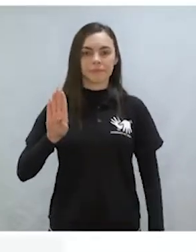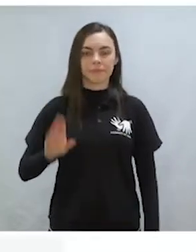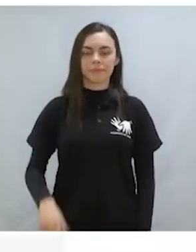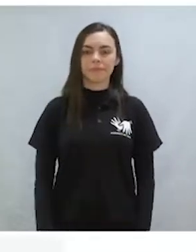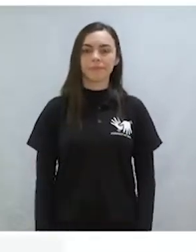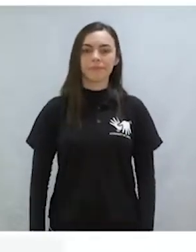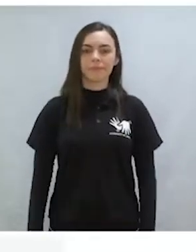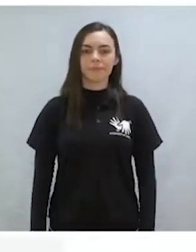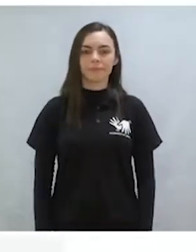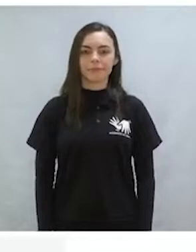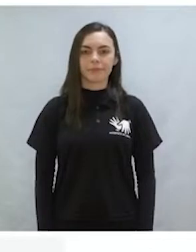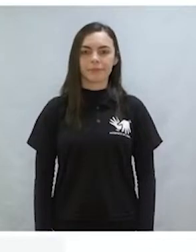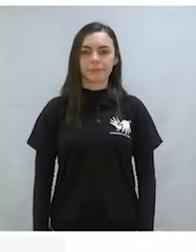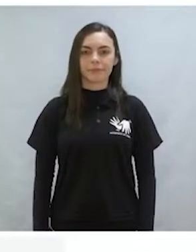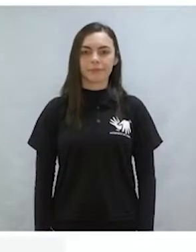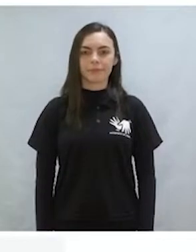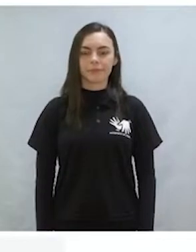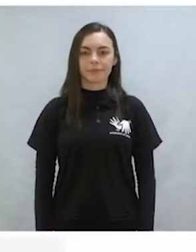Letra B.